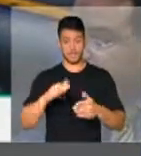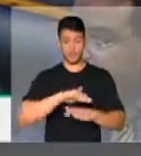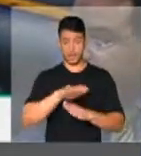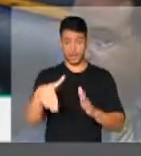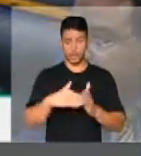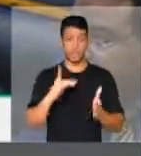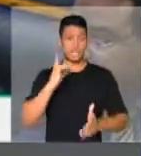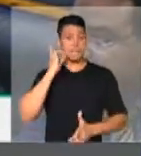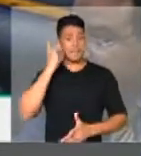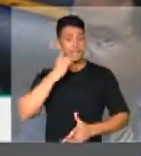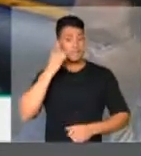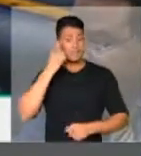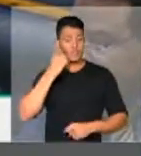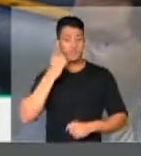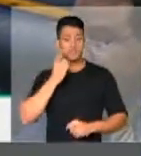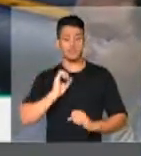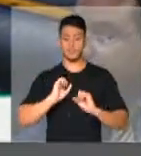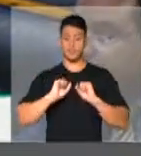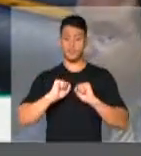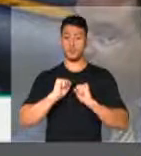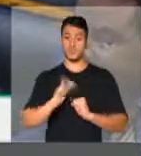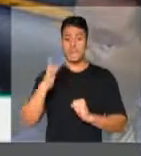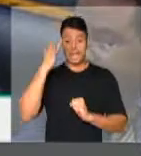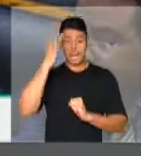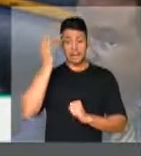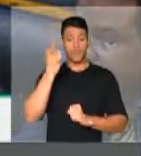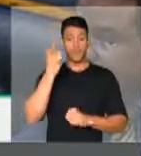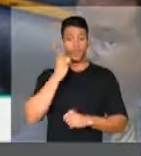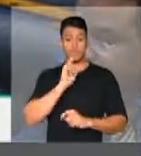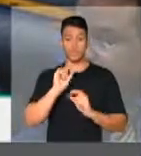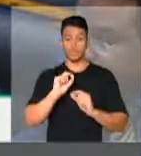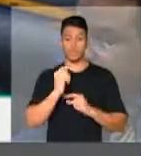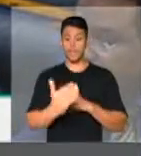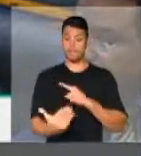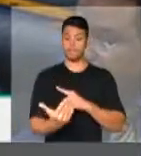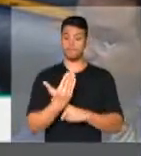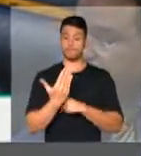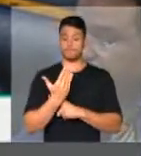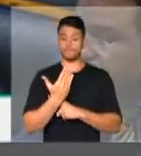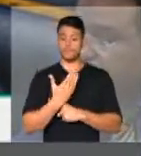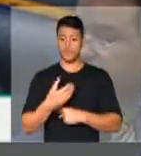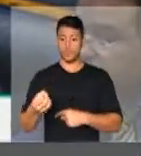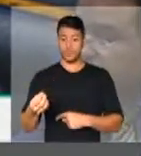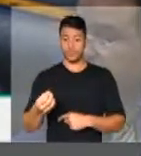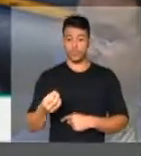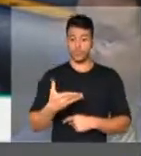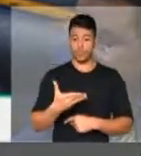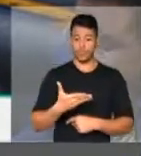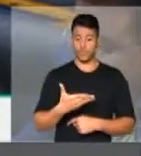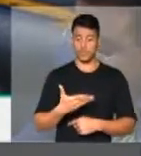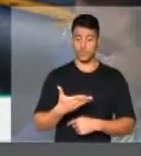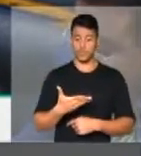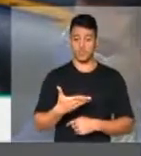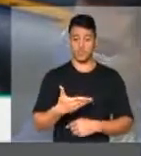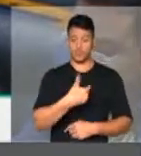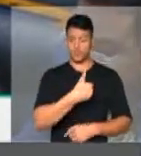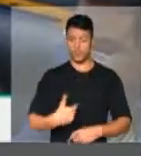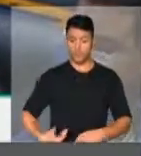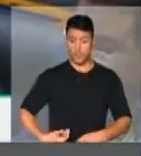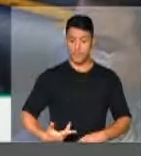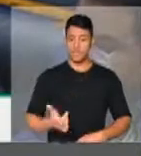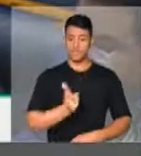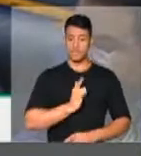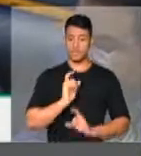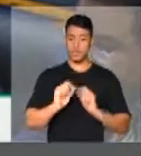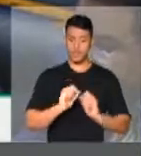comissão especial para que amanhã possam exatamente garantir, inclusive ajudando o novo governo com a nova legislação, a legislação